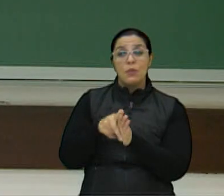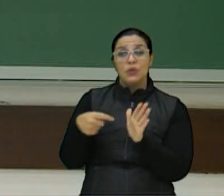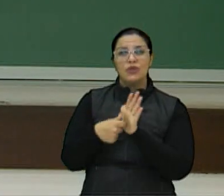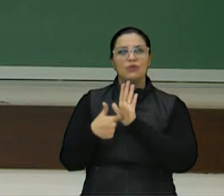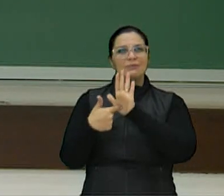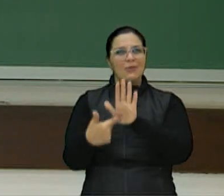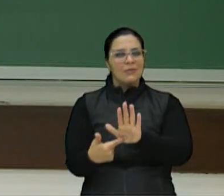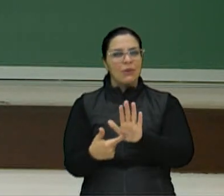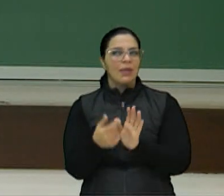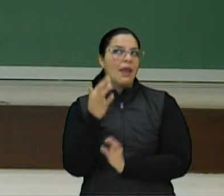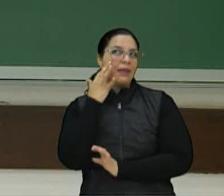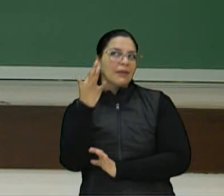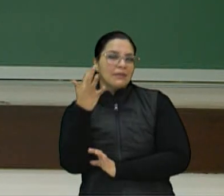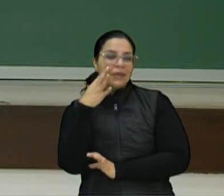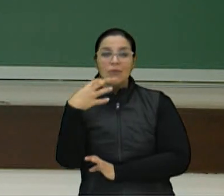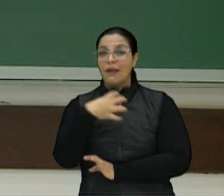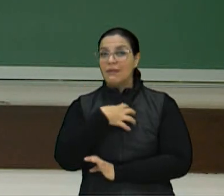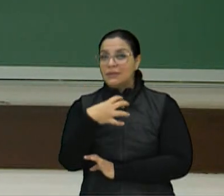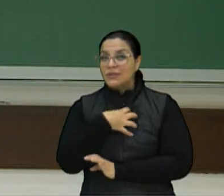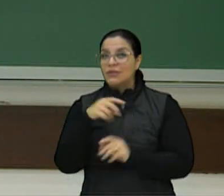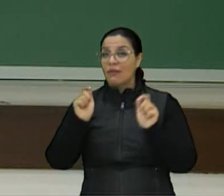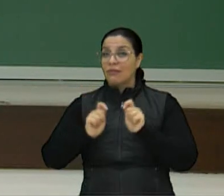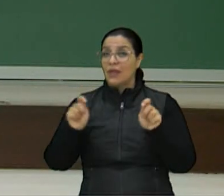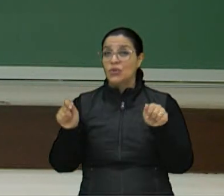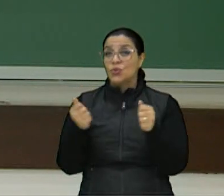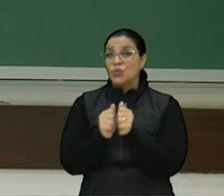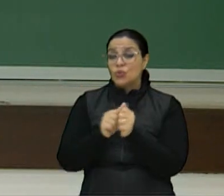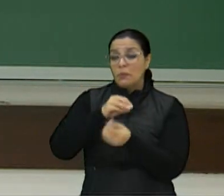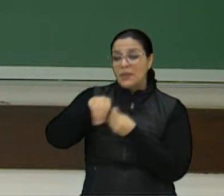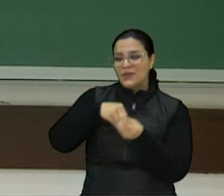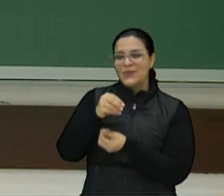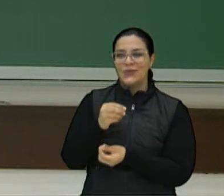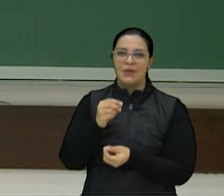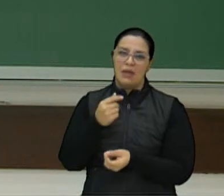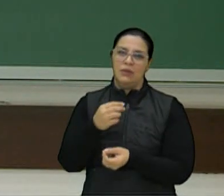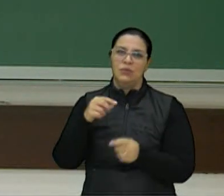expressão também e as possibilidades que a aquarela oferece.